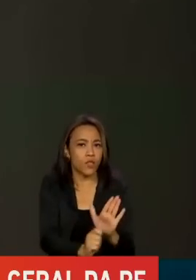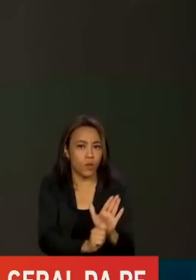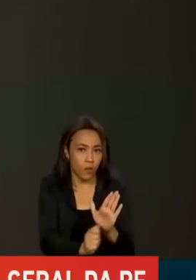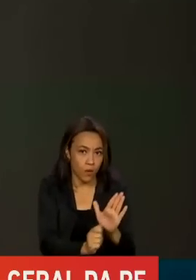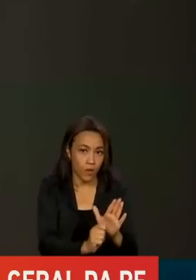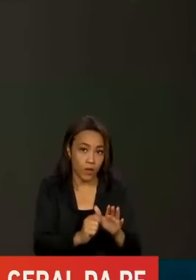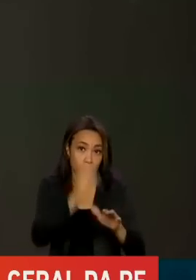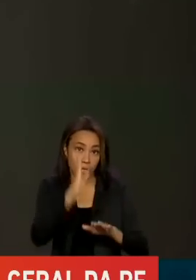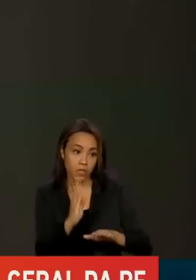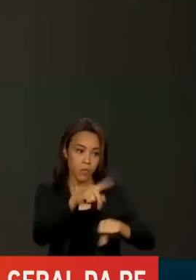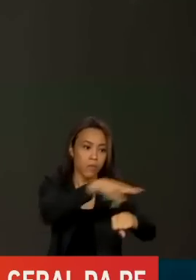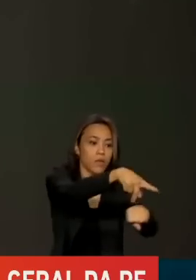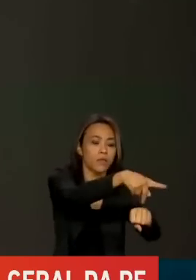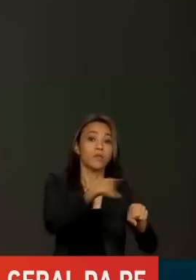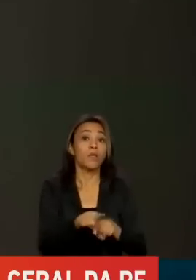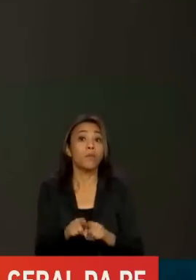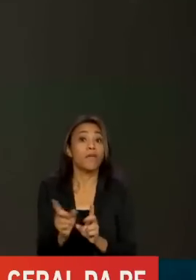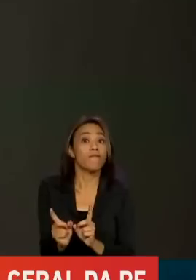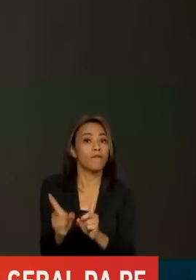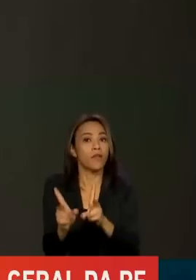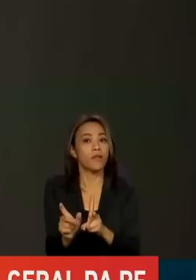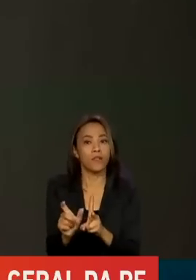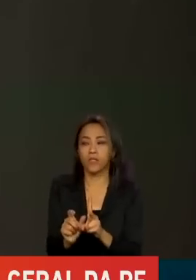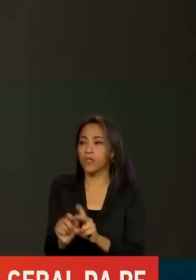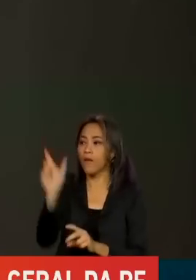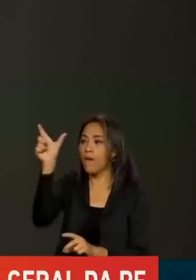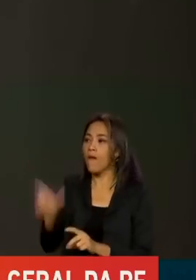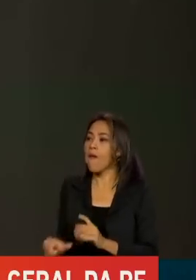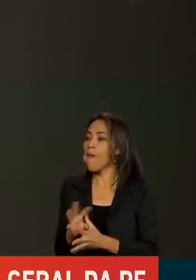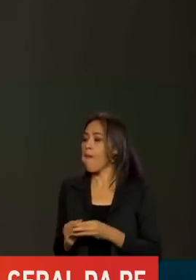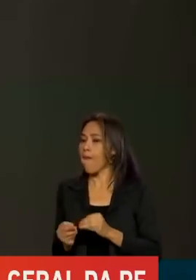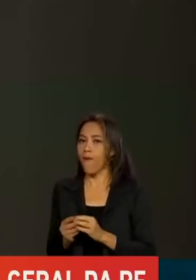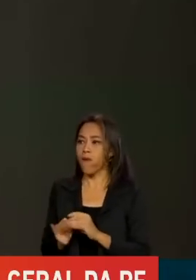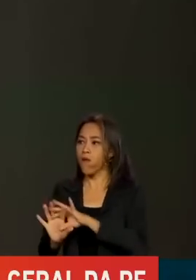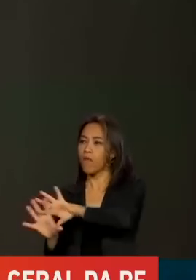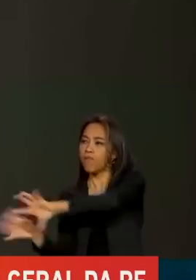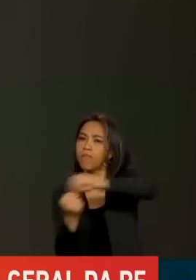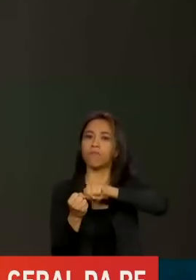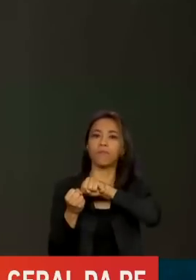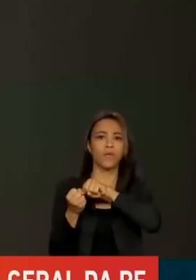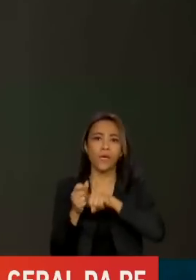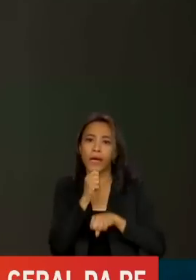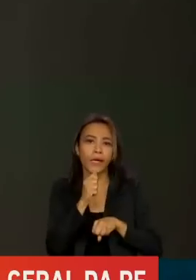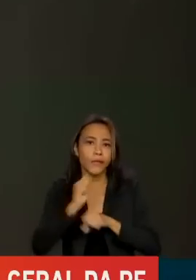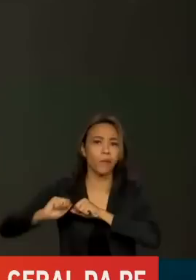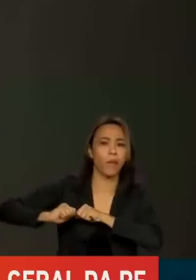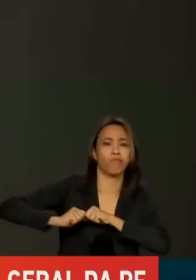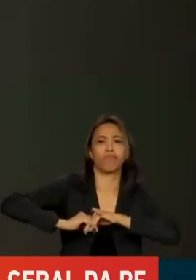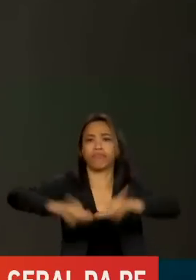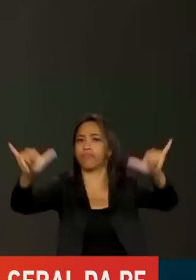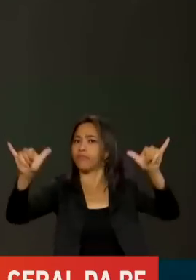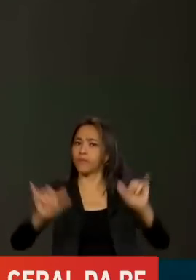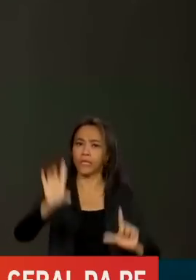o tráfico de pessoas é que não é tão eu diria não é tão divulgado pela mídia